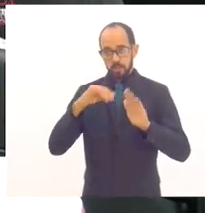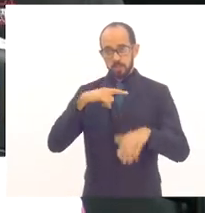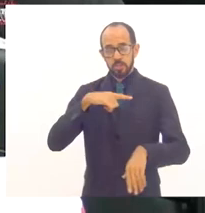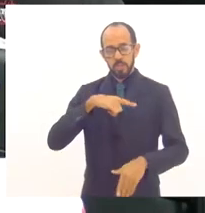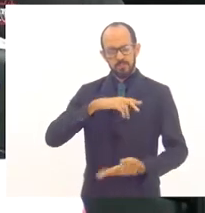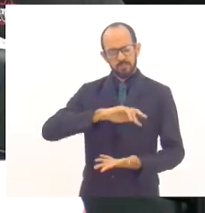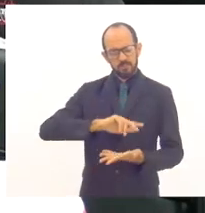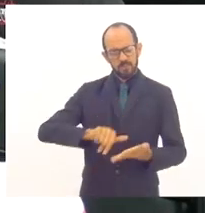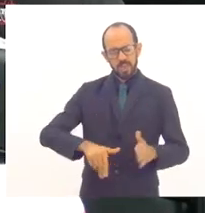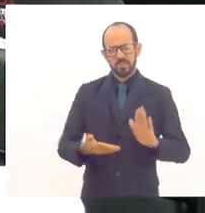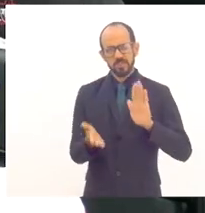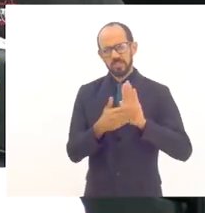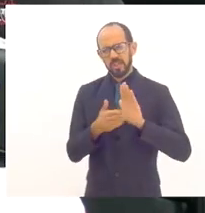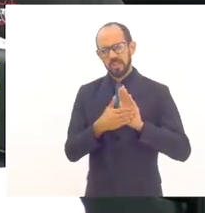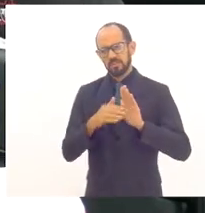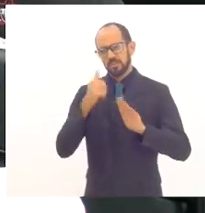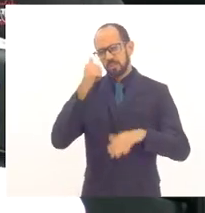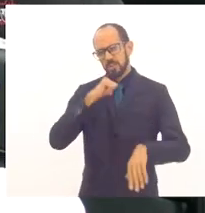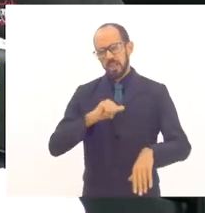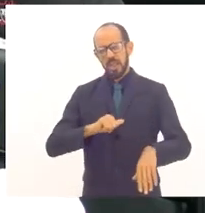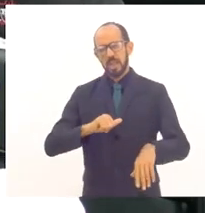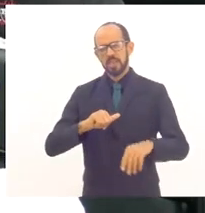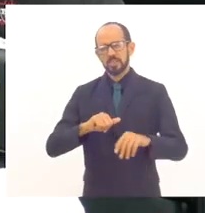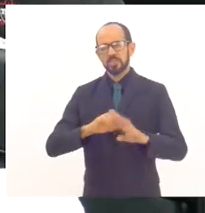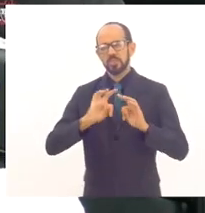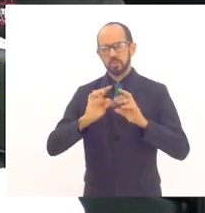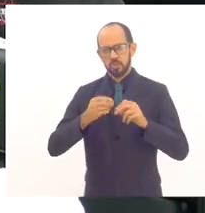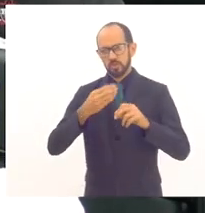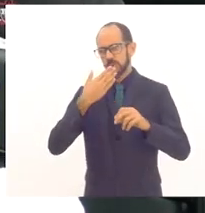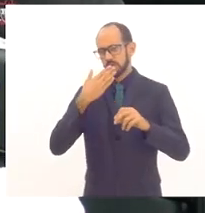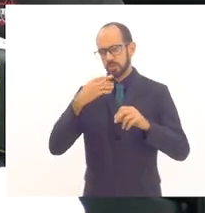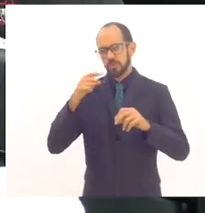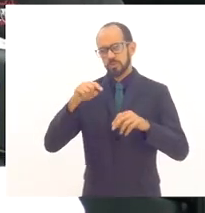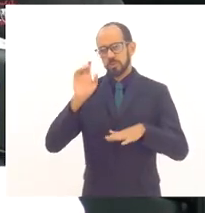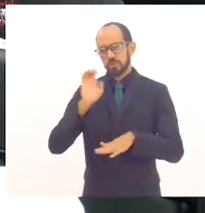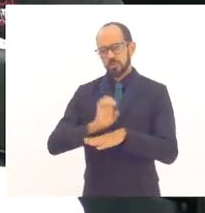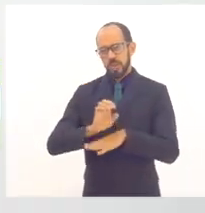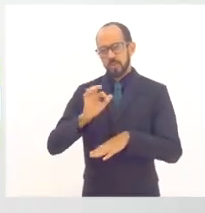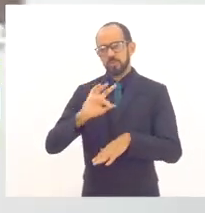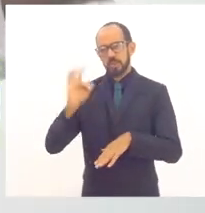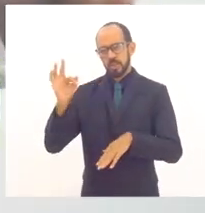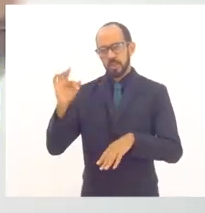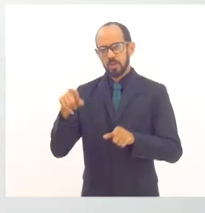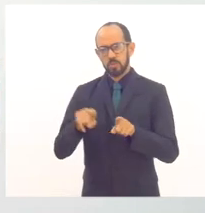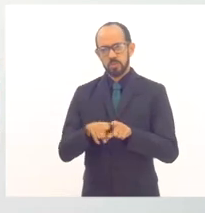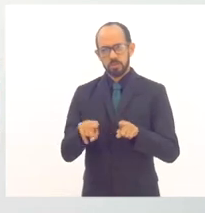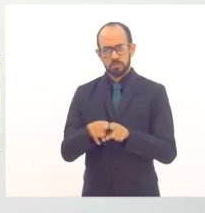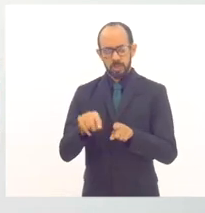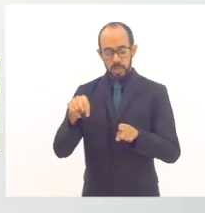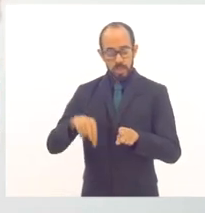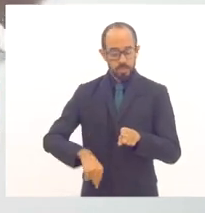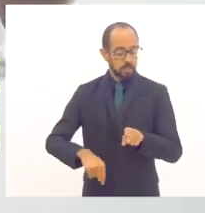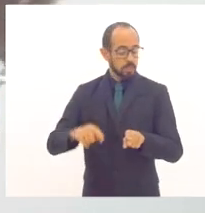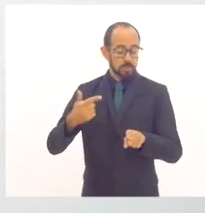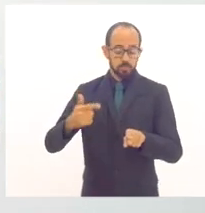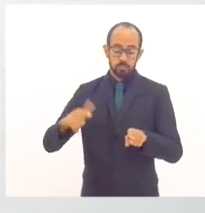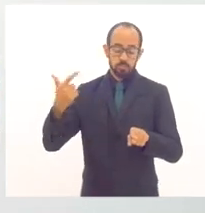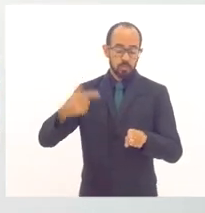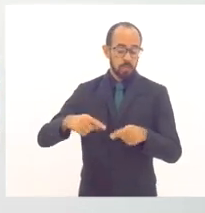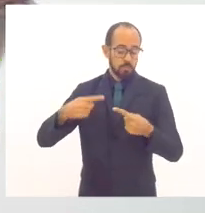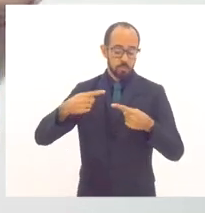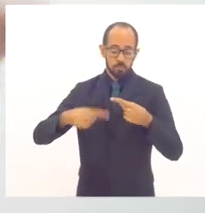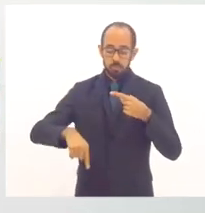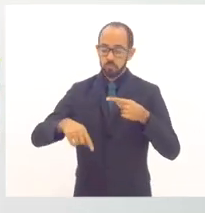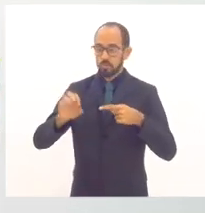candidatos, mulheres... Né, de todos os tipos, para estadual, para federal, também aqui não há nenhuma censura